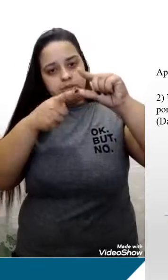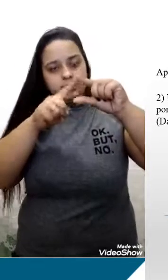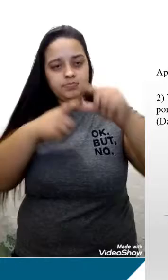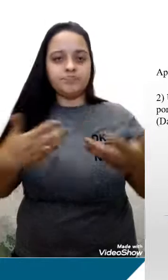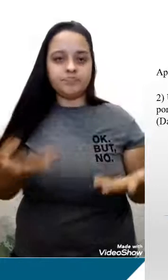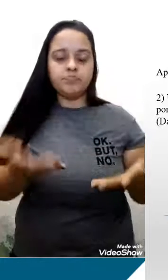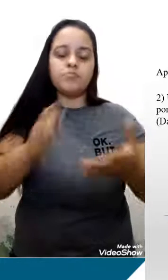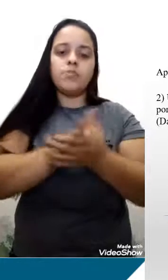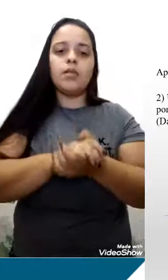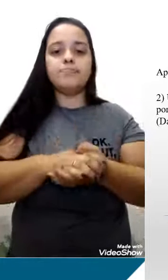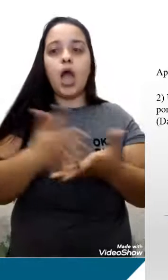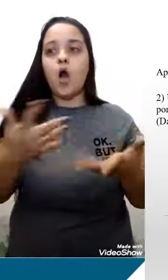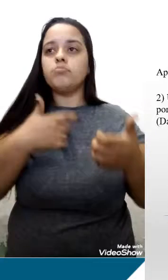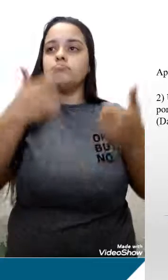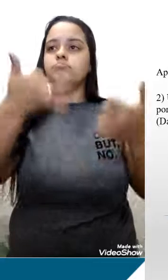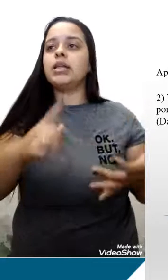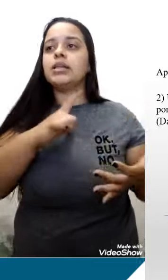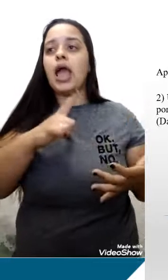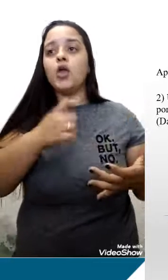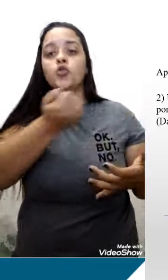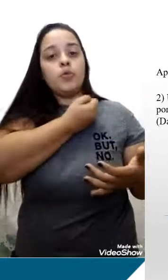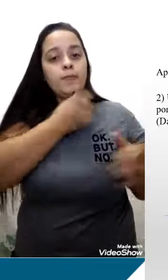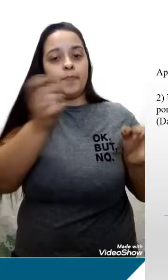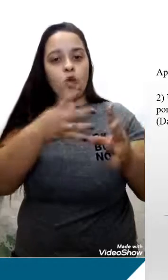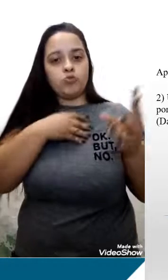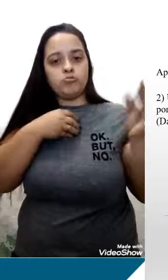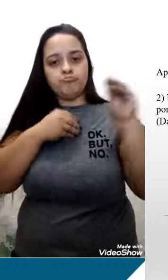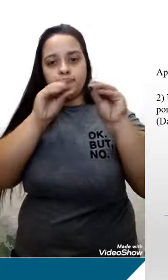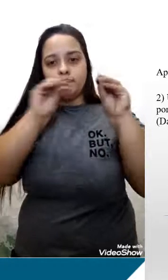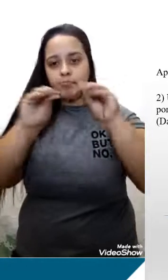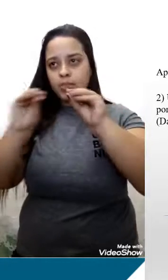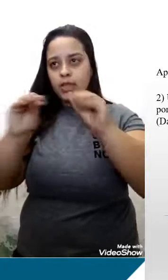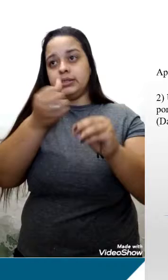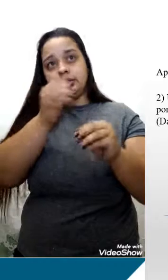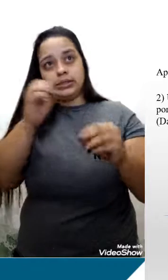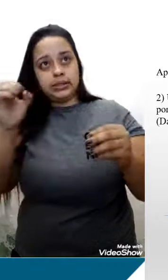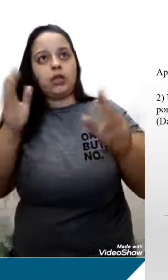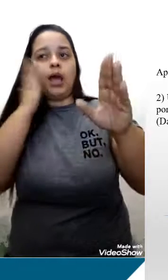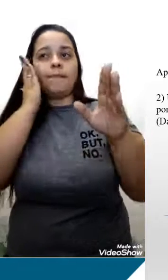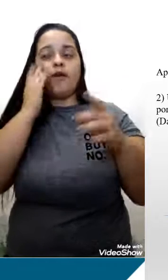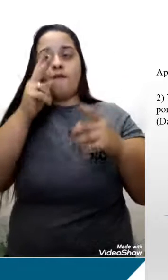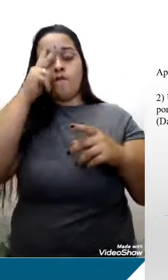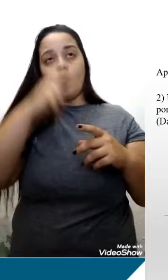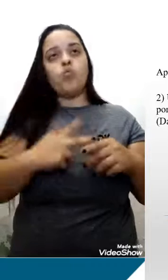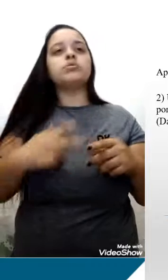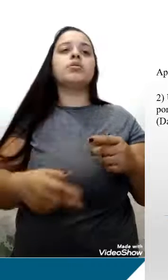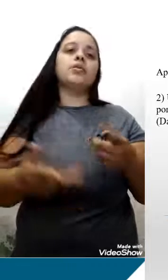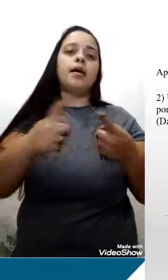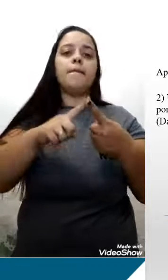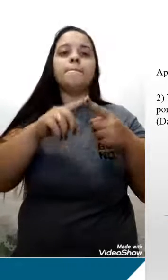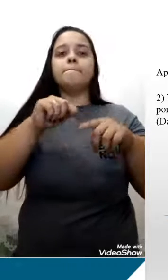de θ. Então, nós temos o quê? Trabalho é igual a 600, que é o valor da